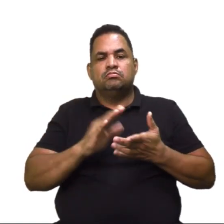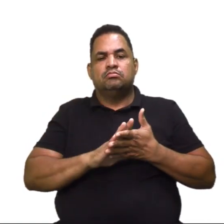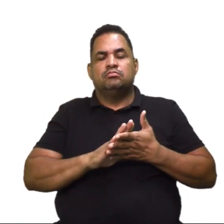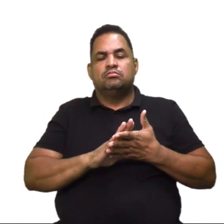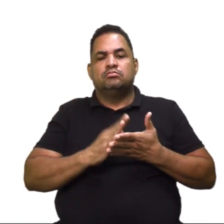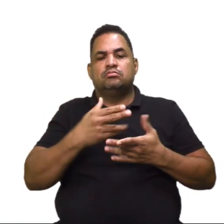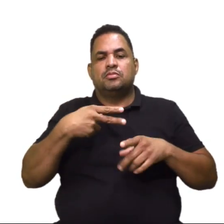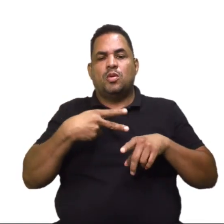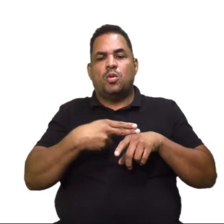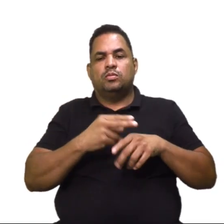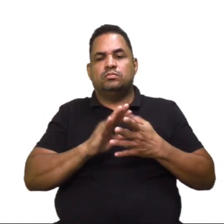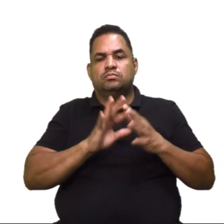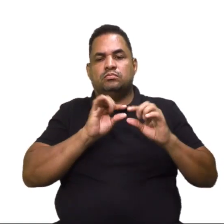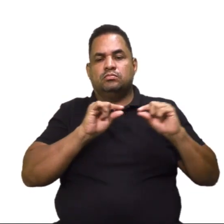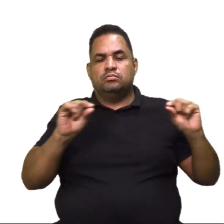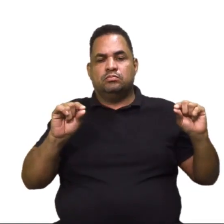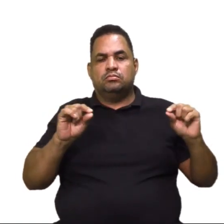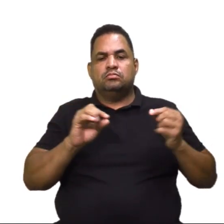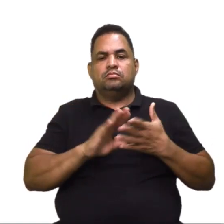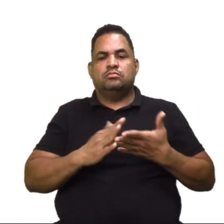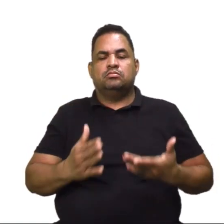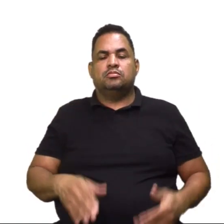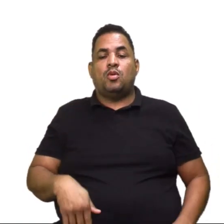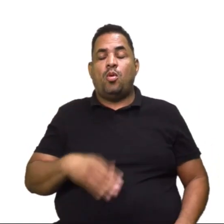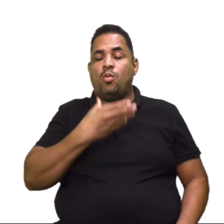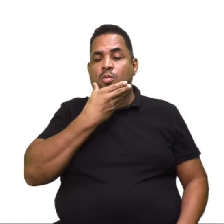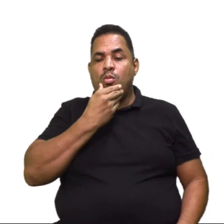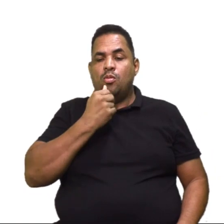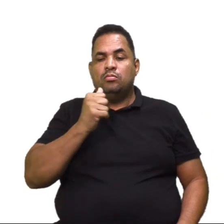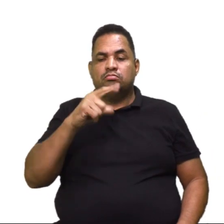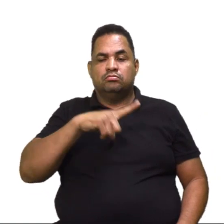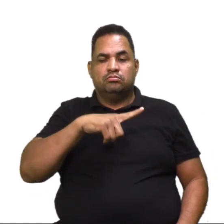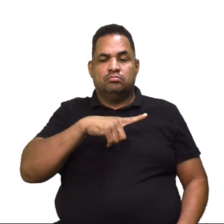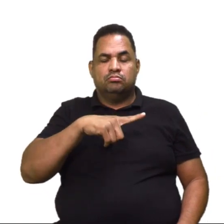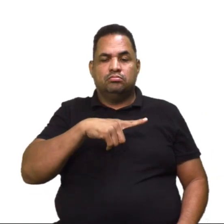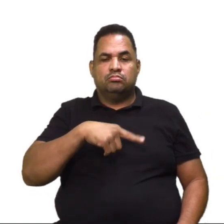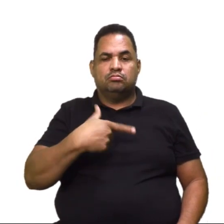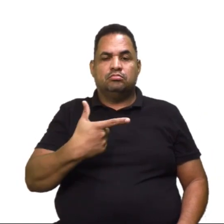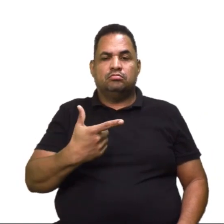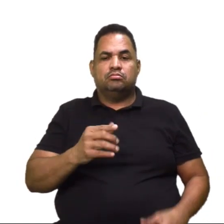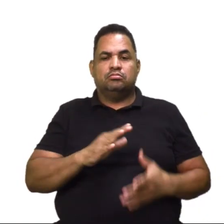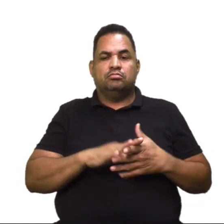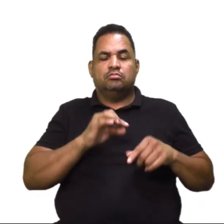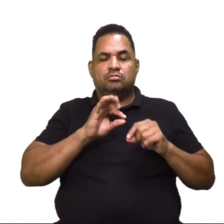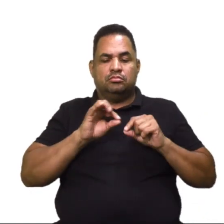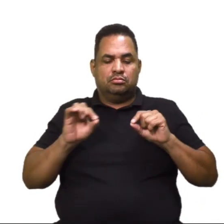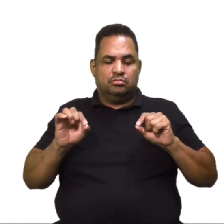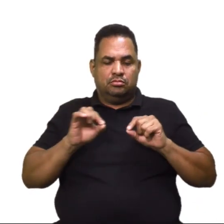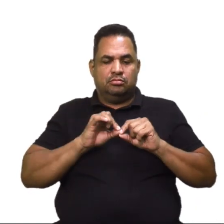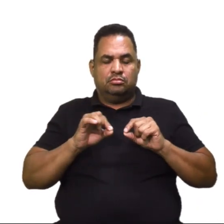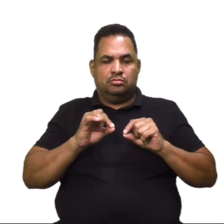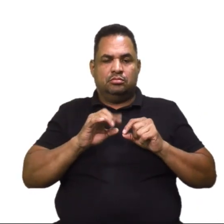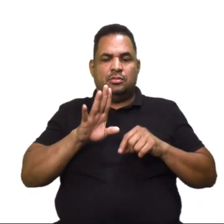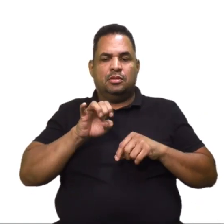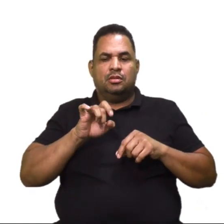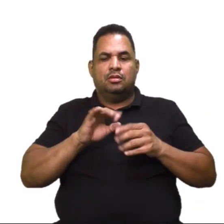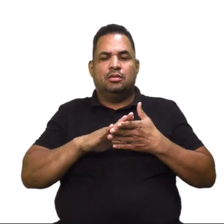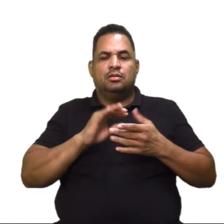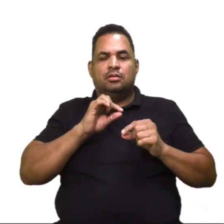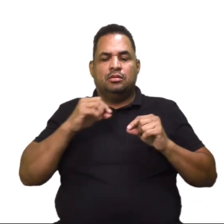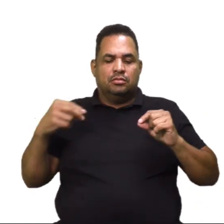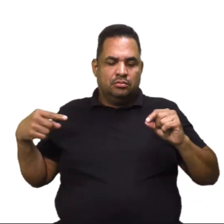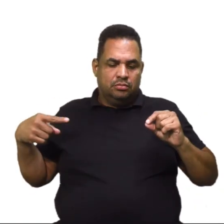canais deferentes. Só quem tem os canais deferentes são os homens, que esse canal deferente vai sair lá da região do epidídimo, onde os espermatozoides